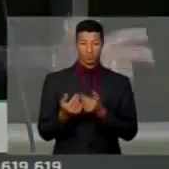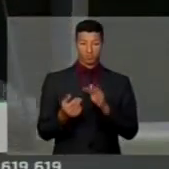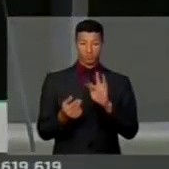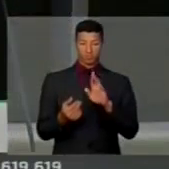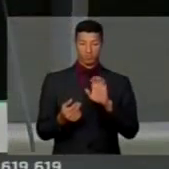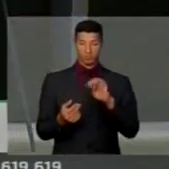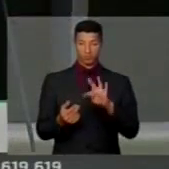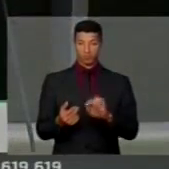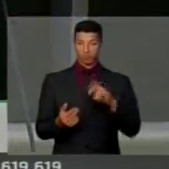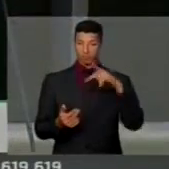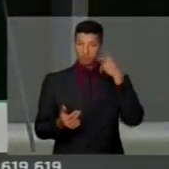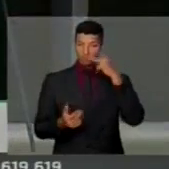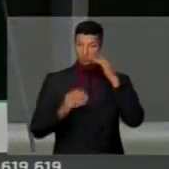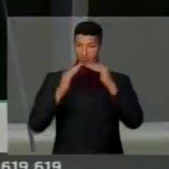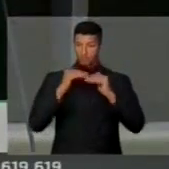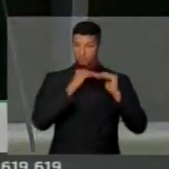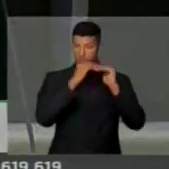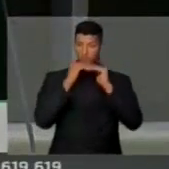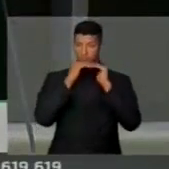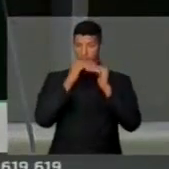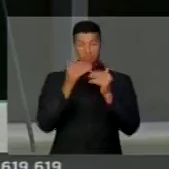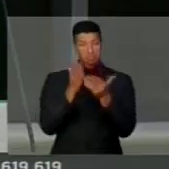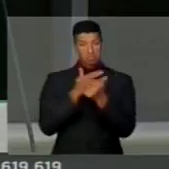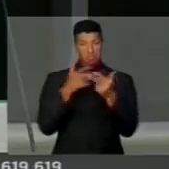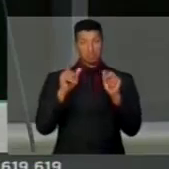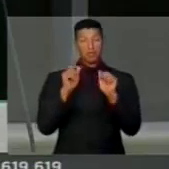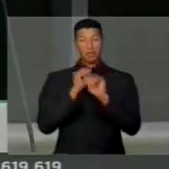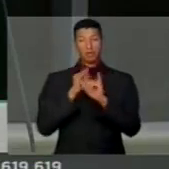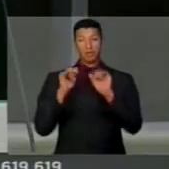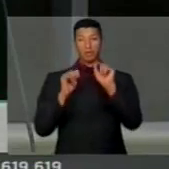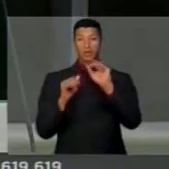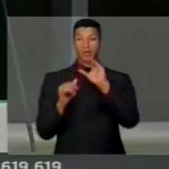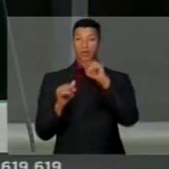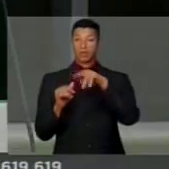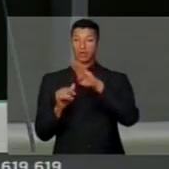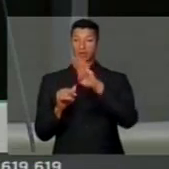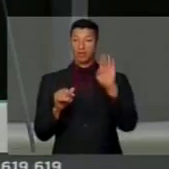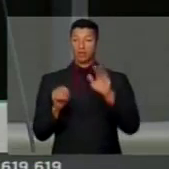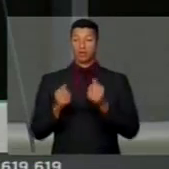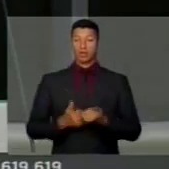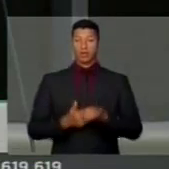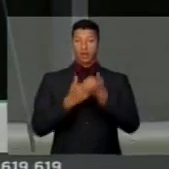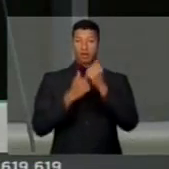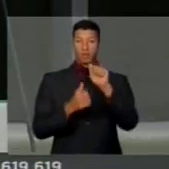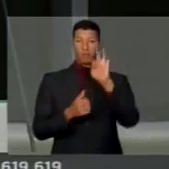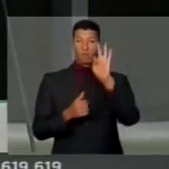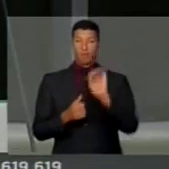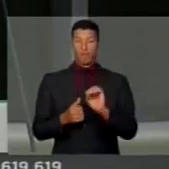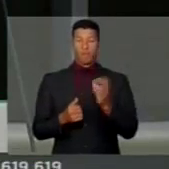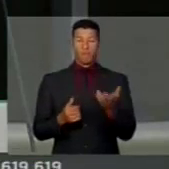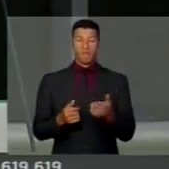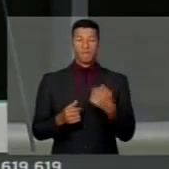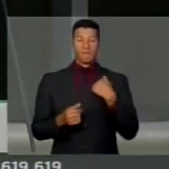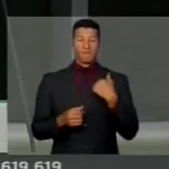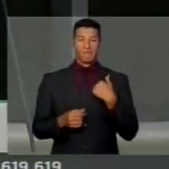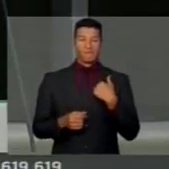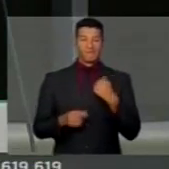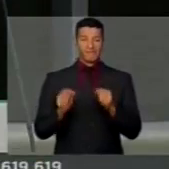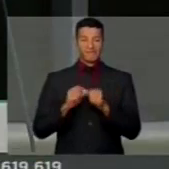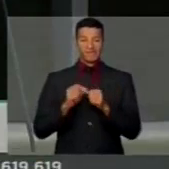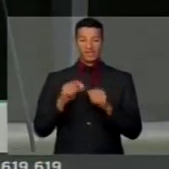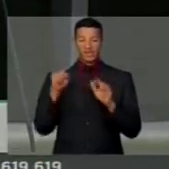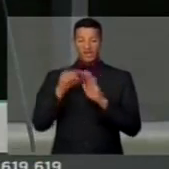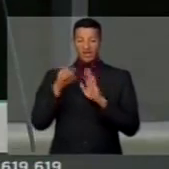Frente Parlamentar Democrática, algo assim, dizendo que a CNBB está apoiando esse ato. Eu fiz